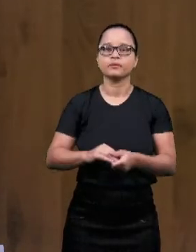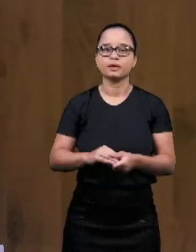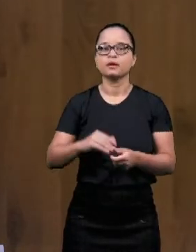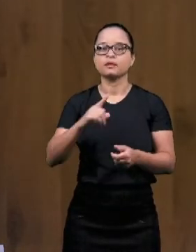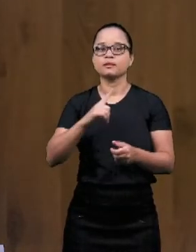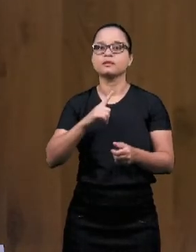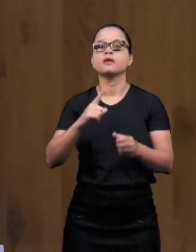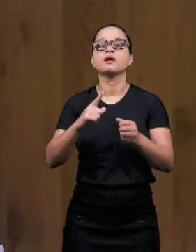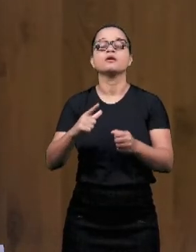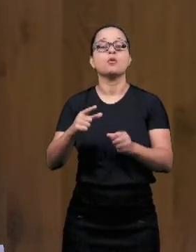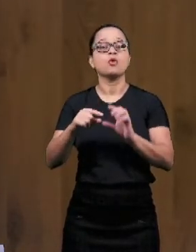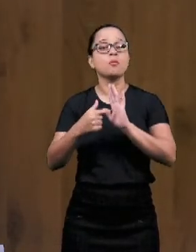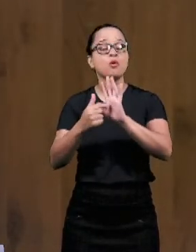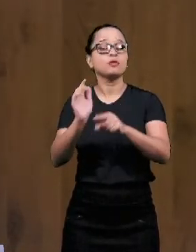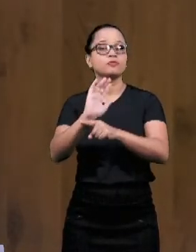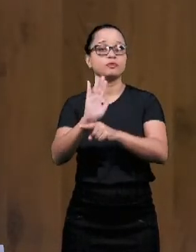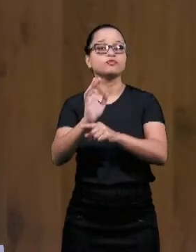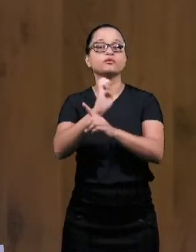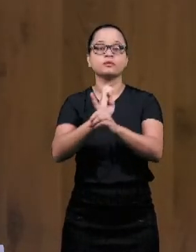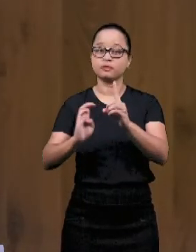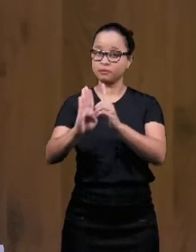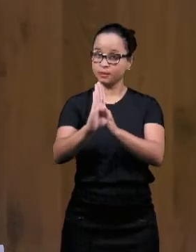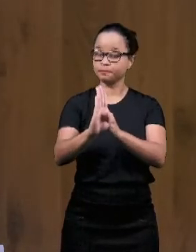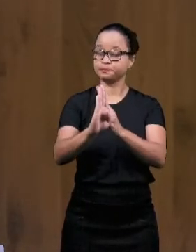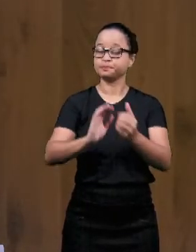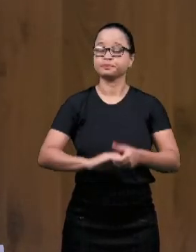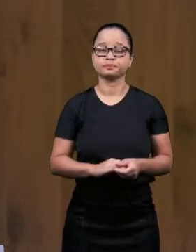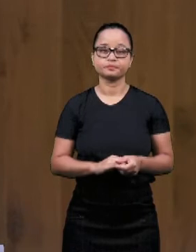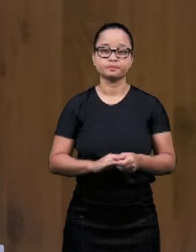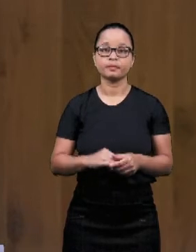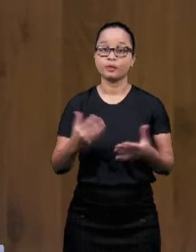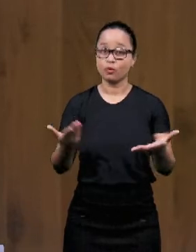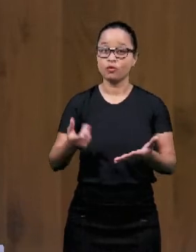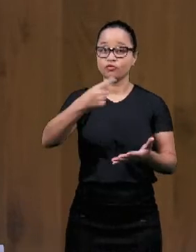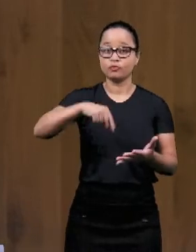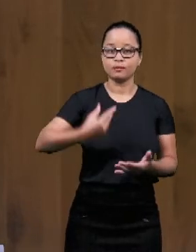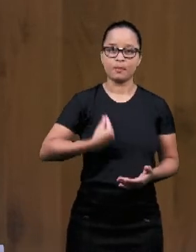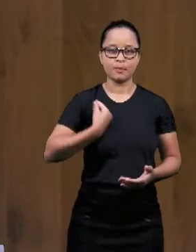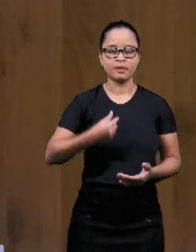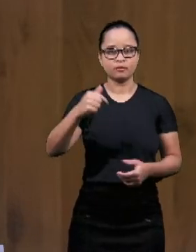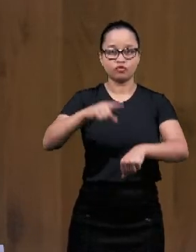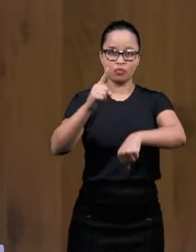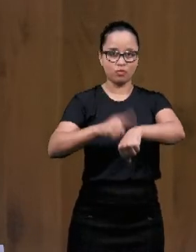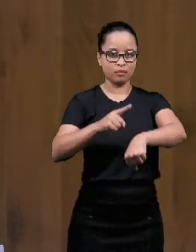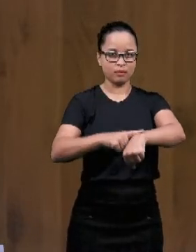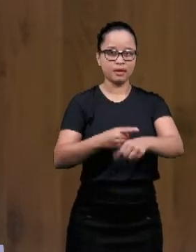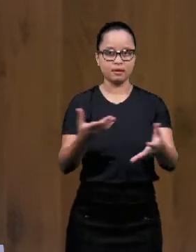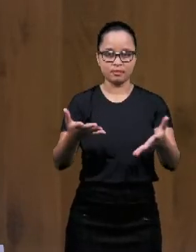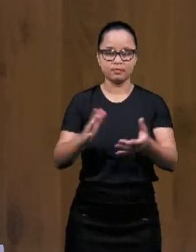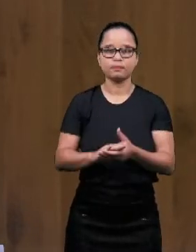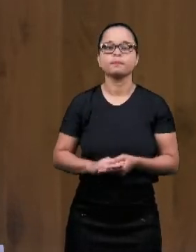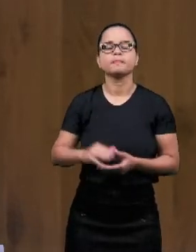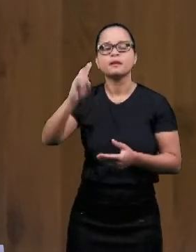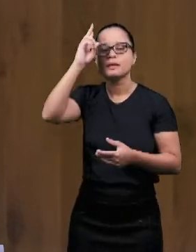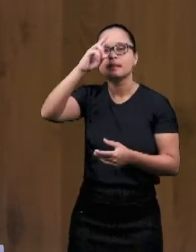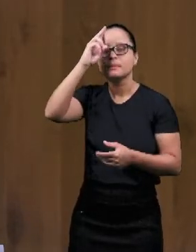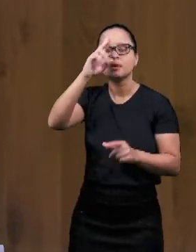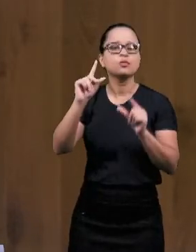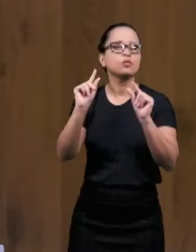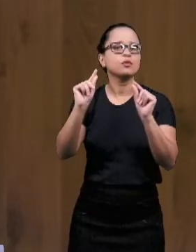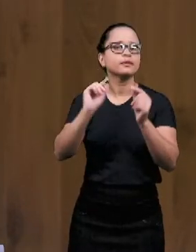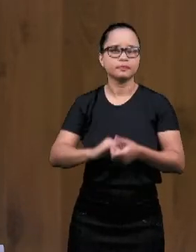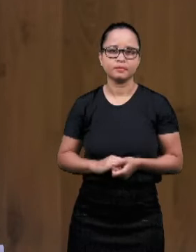vídeos na Escola Bíblica Dominical. E hoje nós estamos aqui também neste horário, lembrando que não temos mais aquele